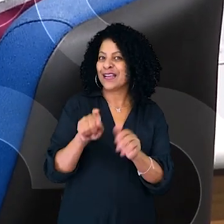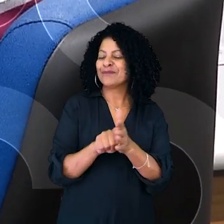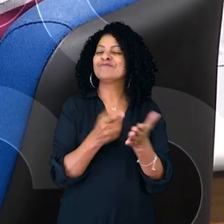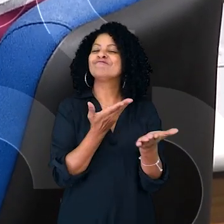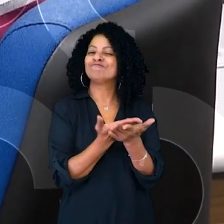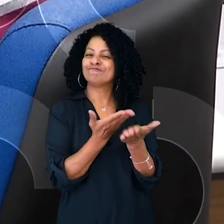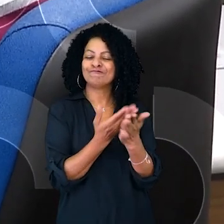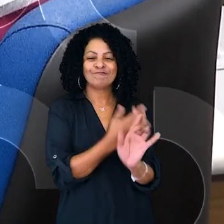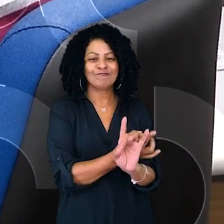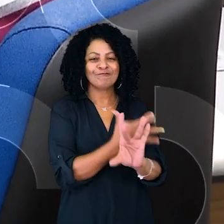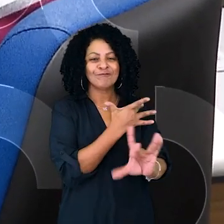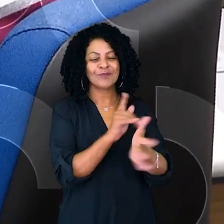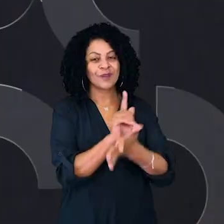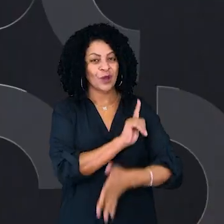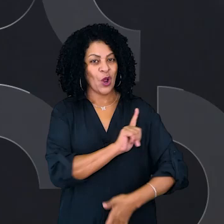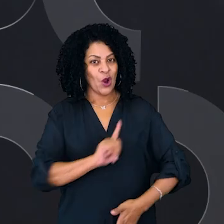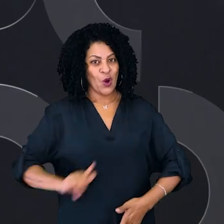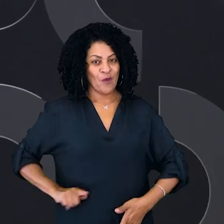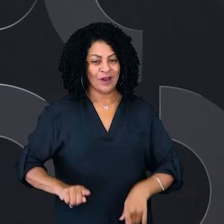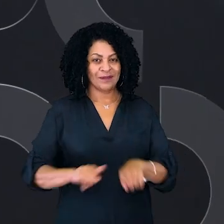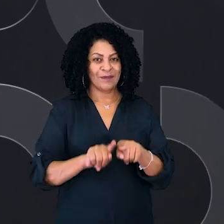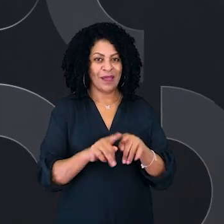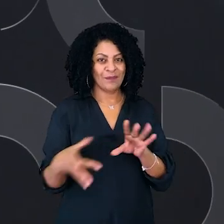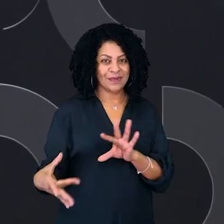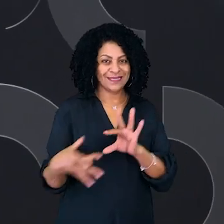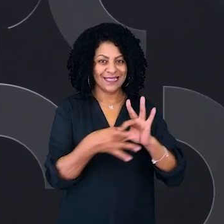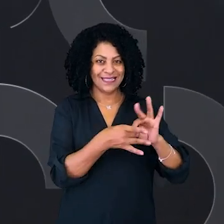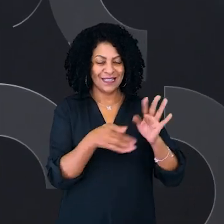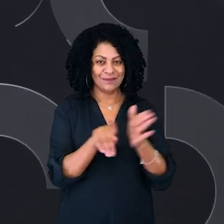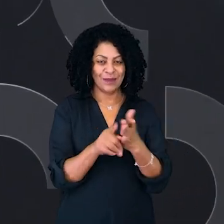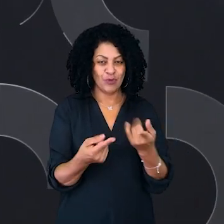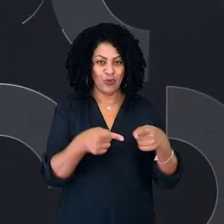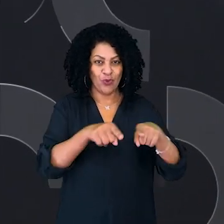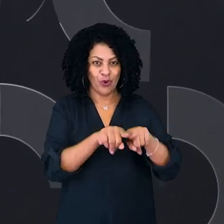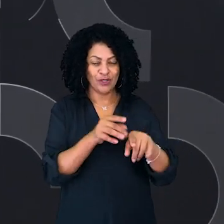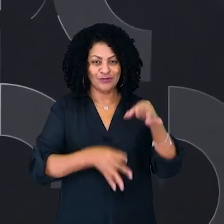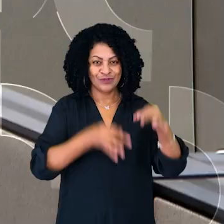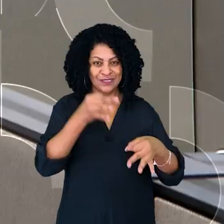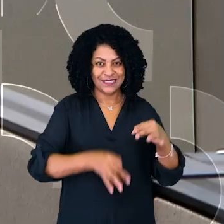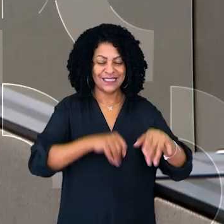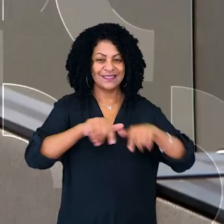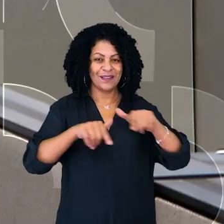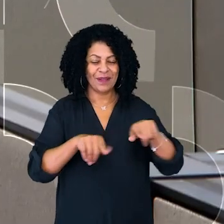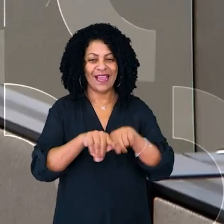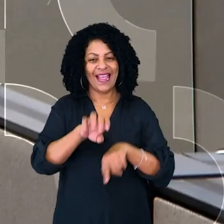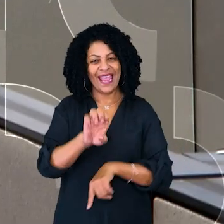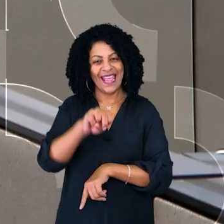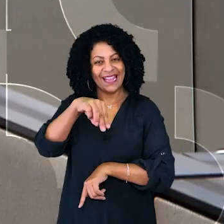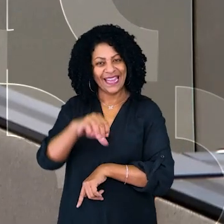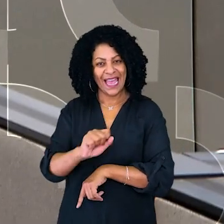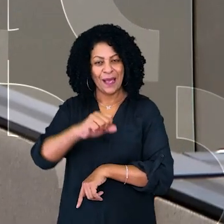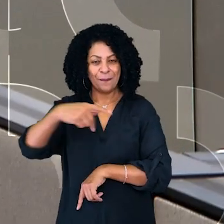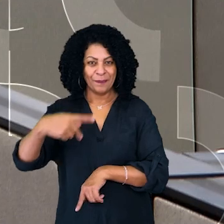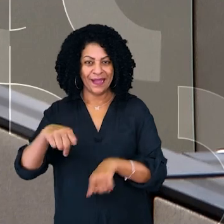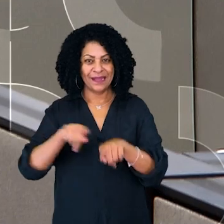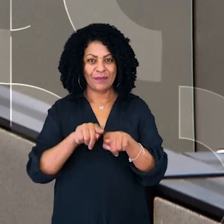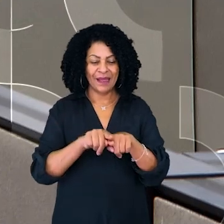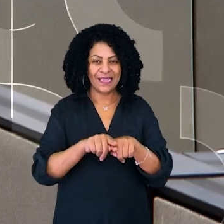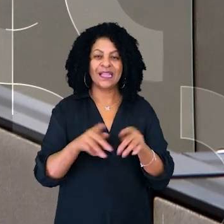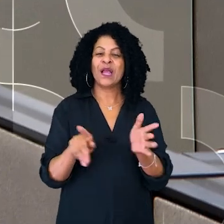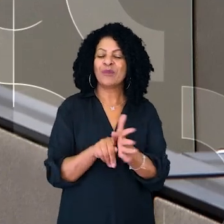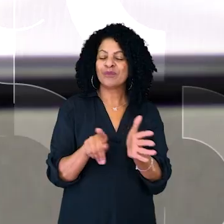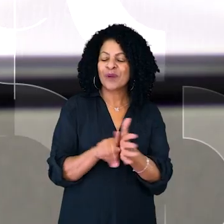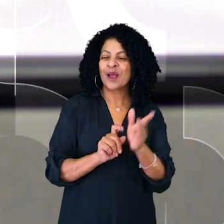plataforma Escola Virtual de Governo. Essa é uma parceria entre a Justiça do Trabalho e a ENAP, Escola Nacional de